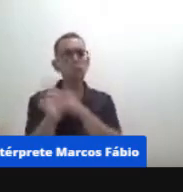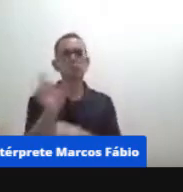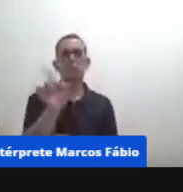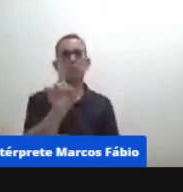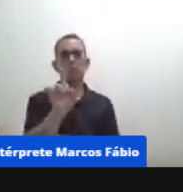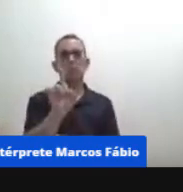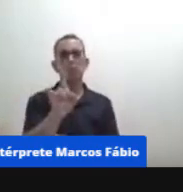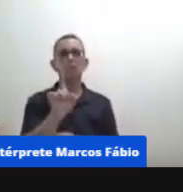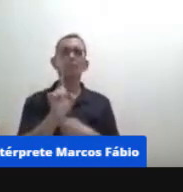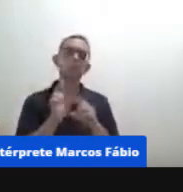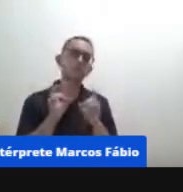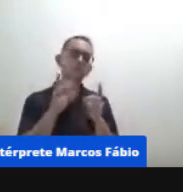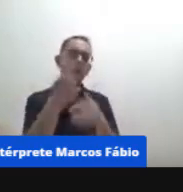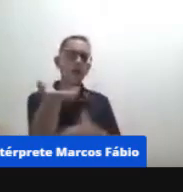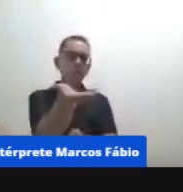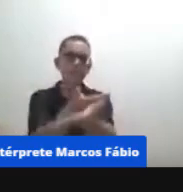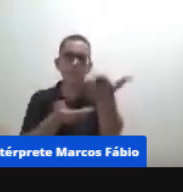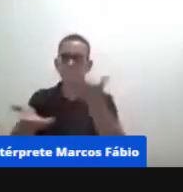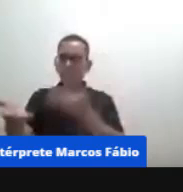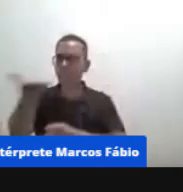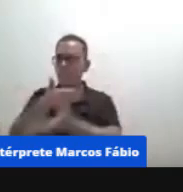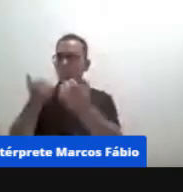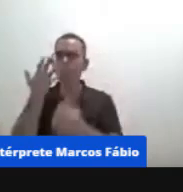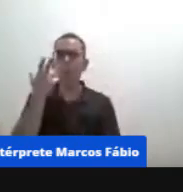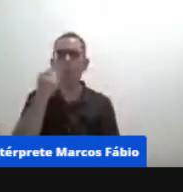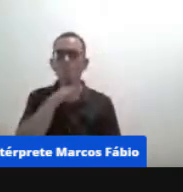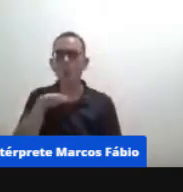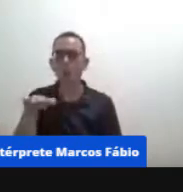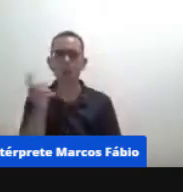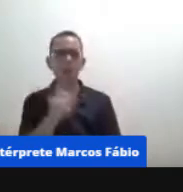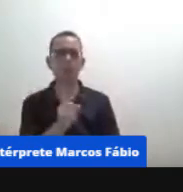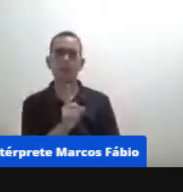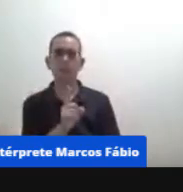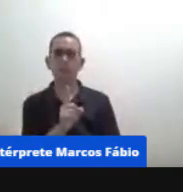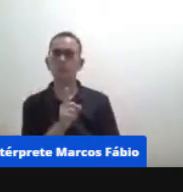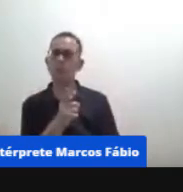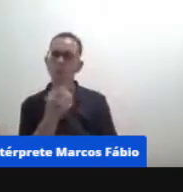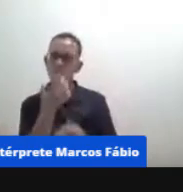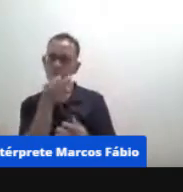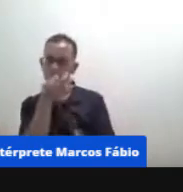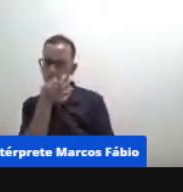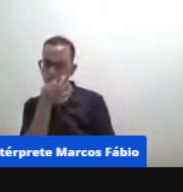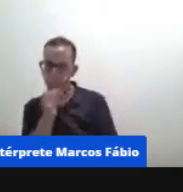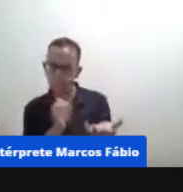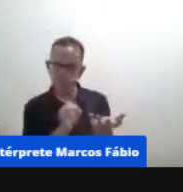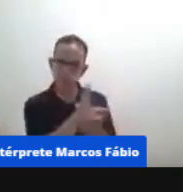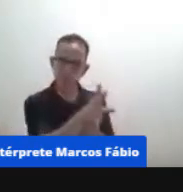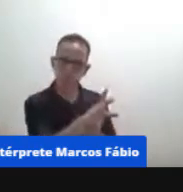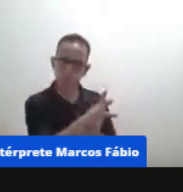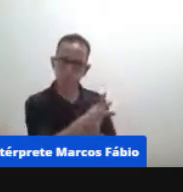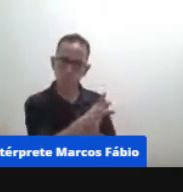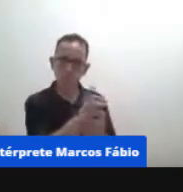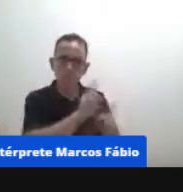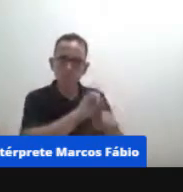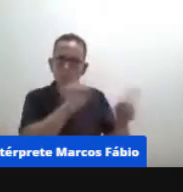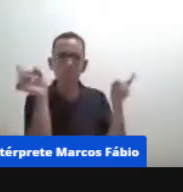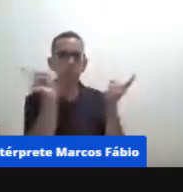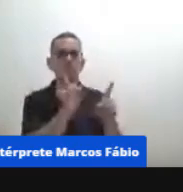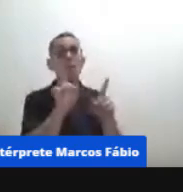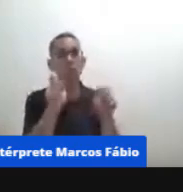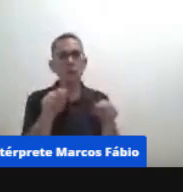essa criança. Eu não estou deixando de propor essa contextualização, mas eu vou fazer isso de uma